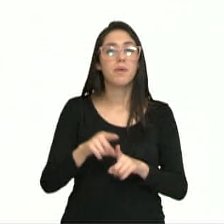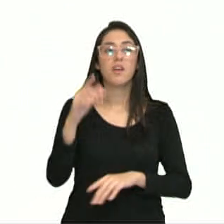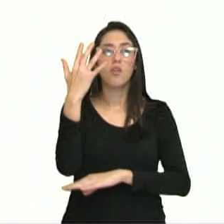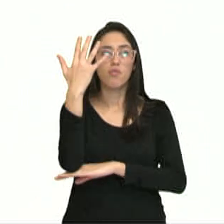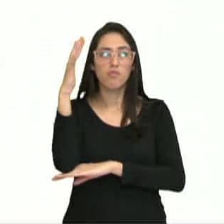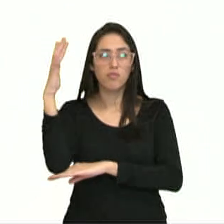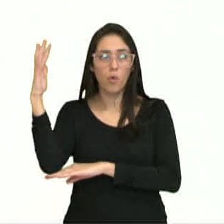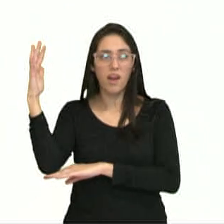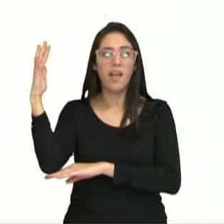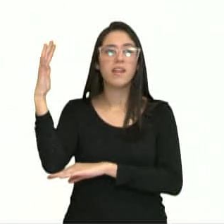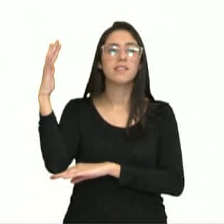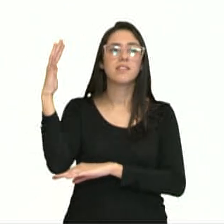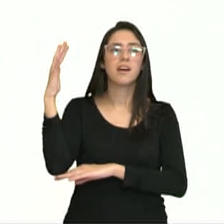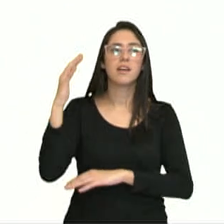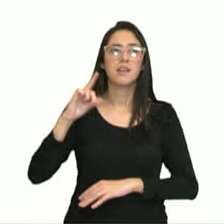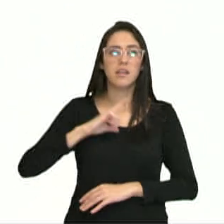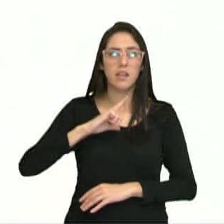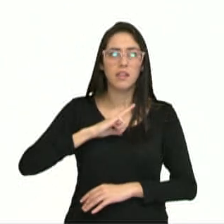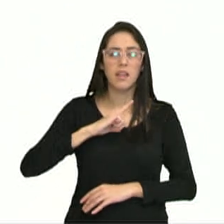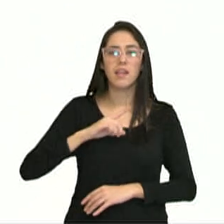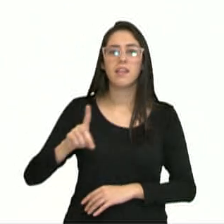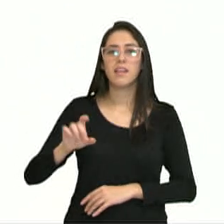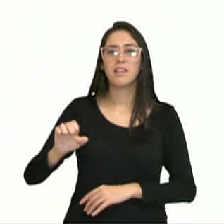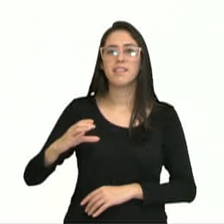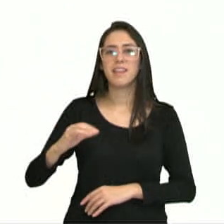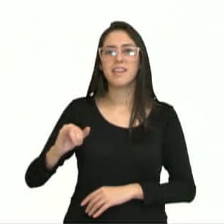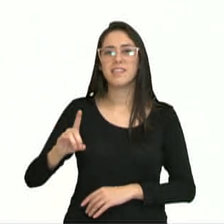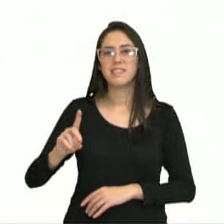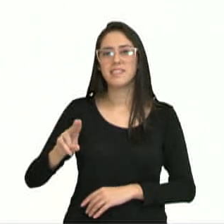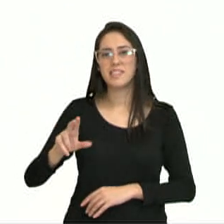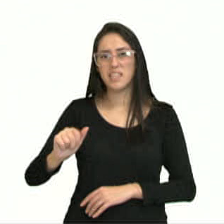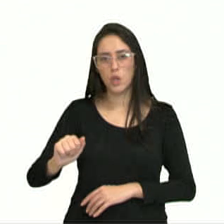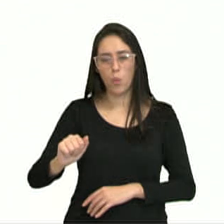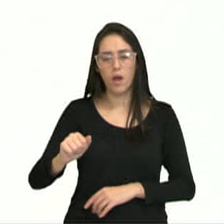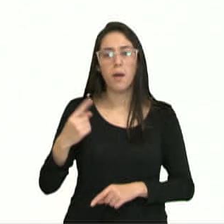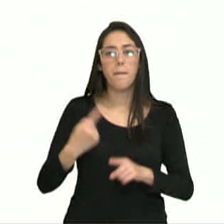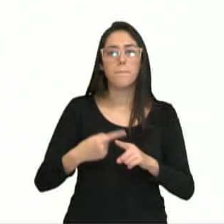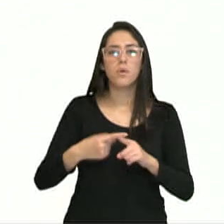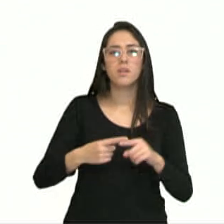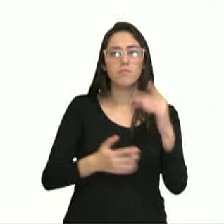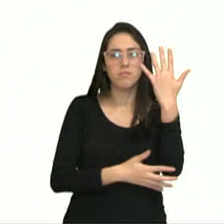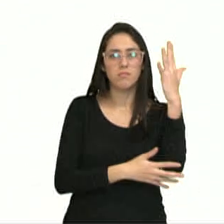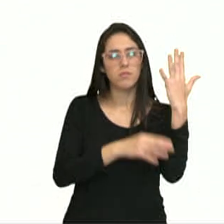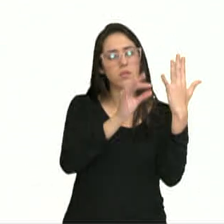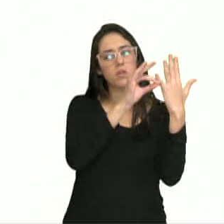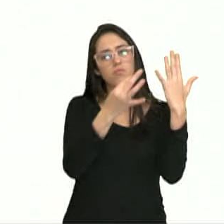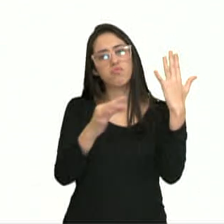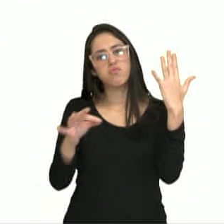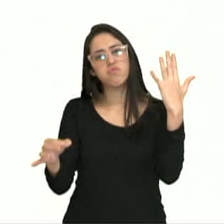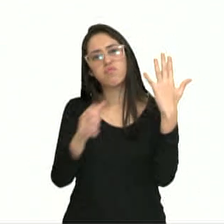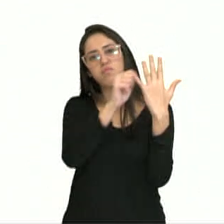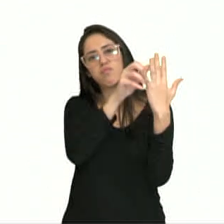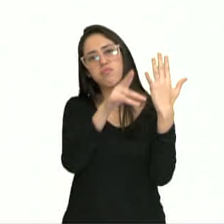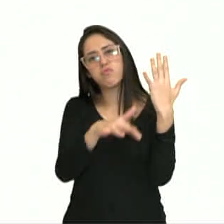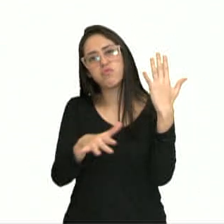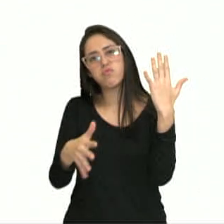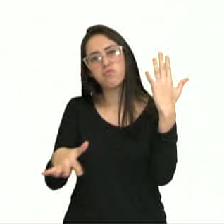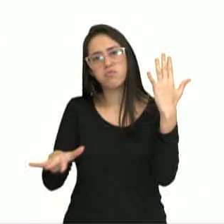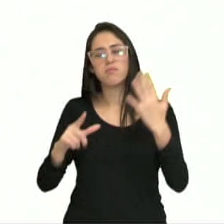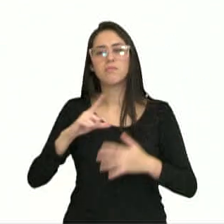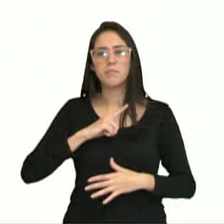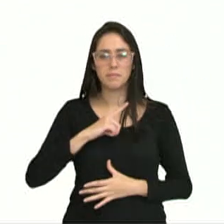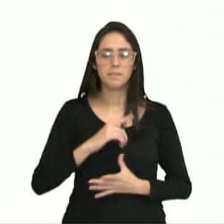decídua, temperada ou de floresta caducifólia, porque as folhas caem no fim do outono. Então, nesse tipo